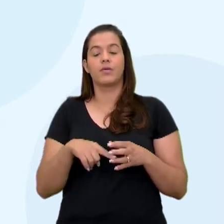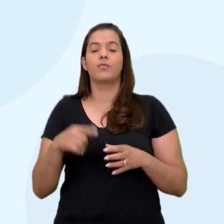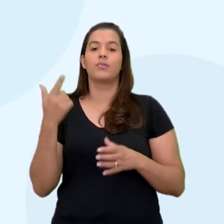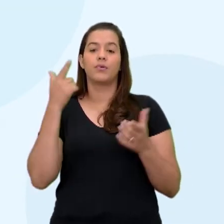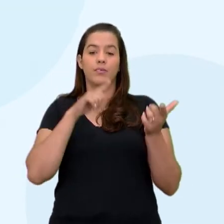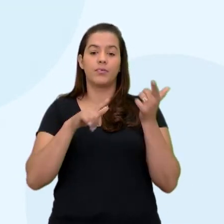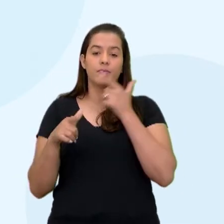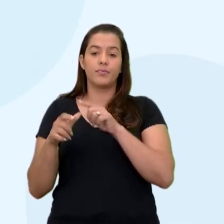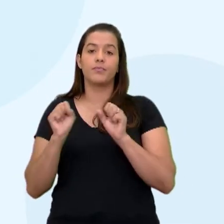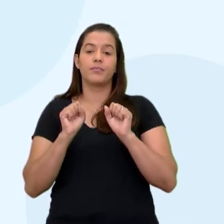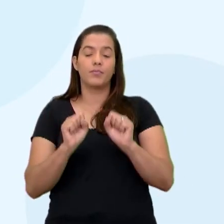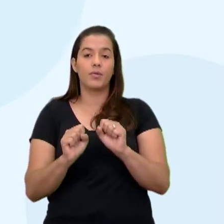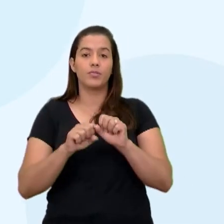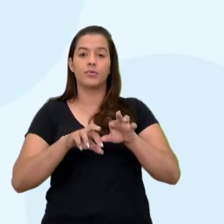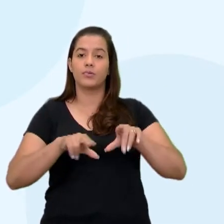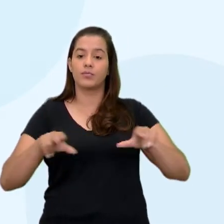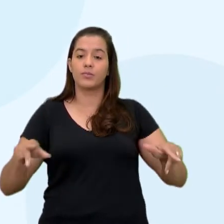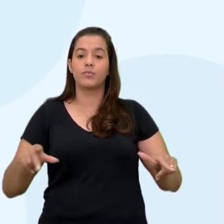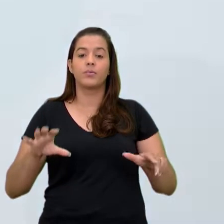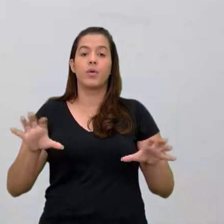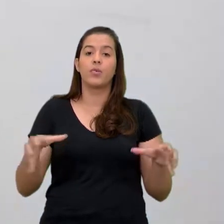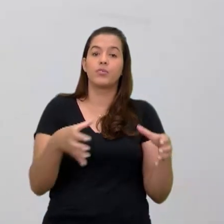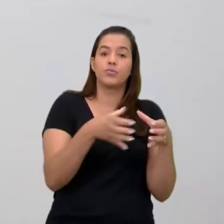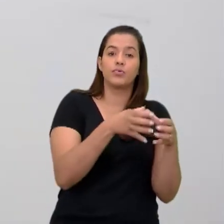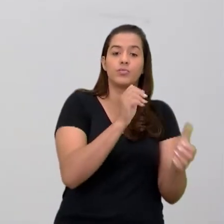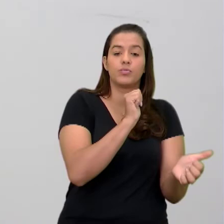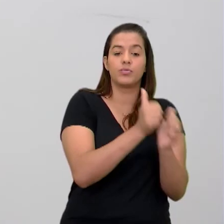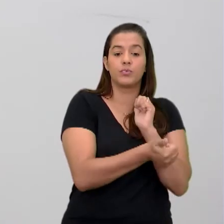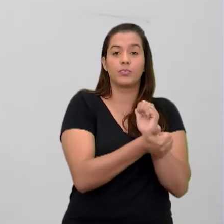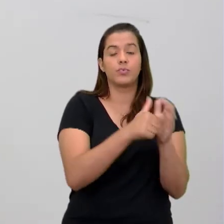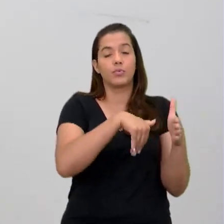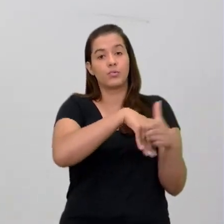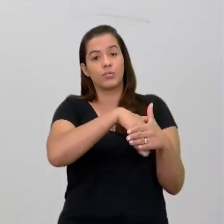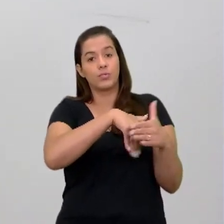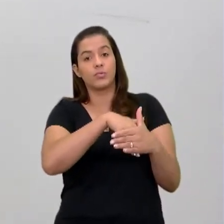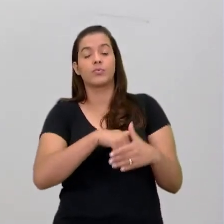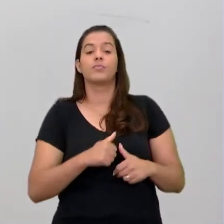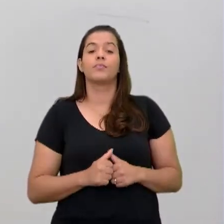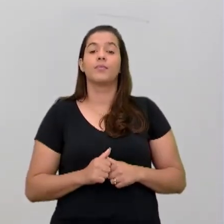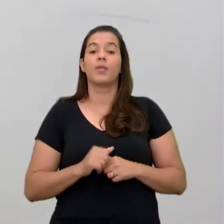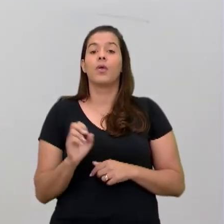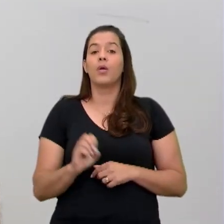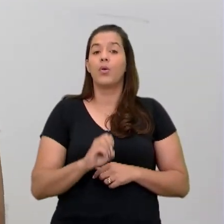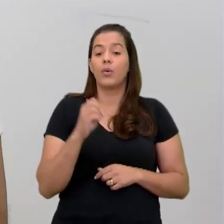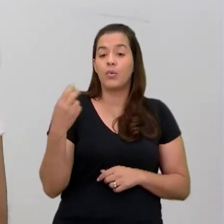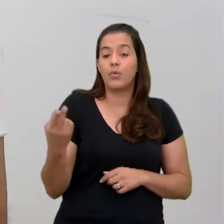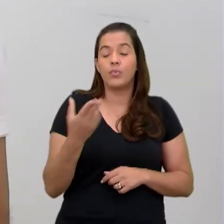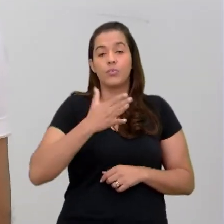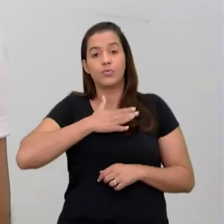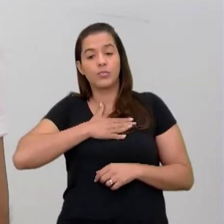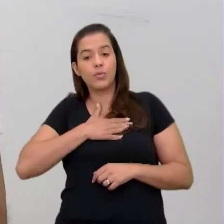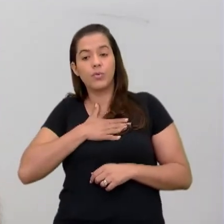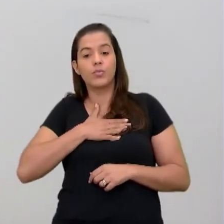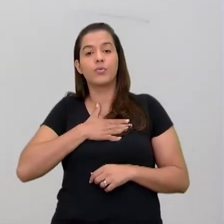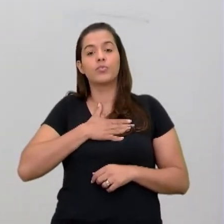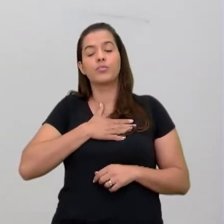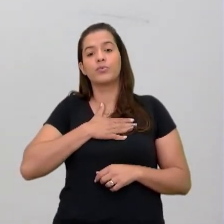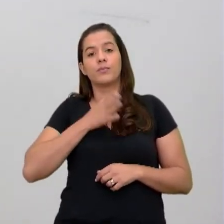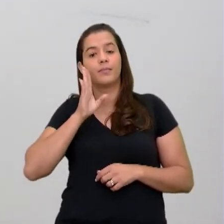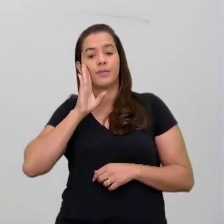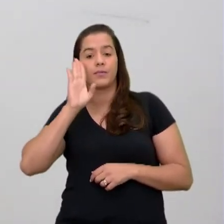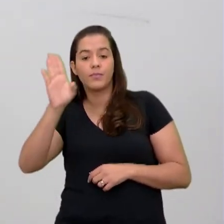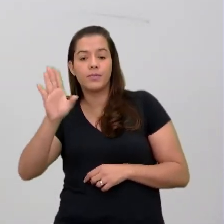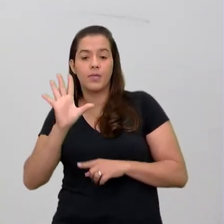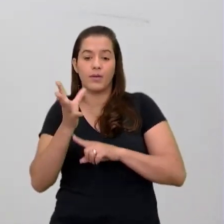pode acontecer em virtude de um time de futebol, um gosto estético relacionado principalmente